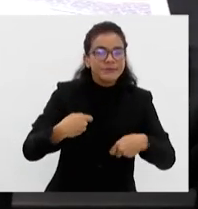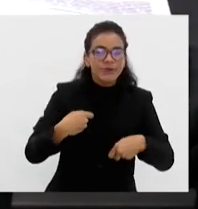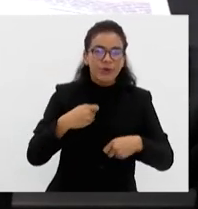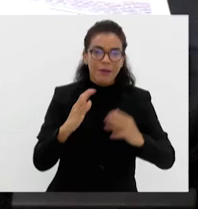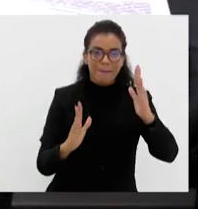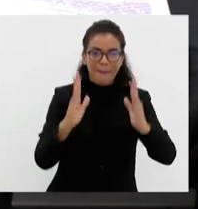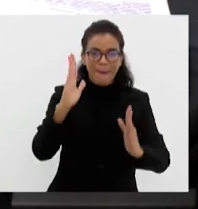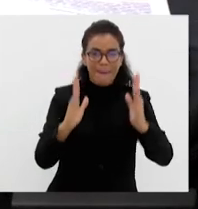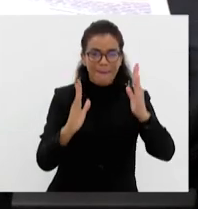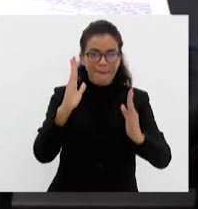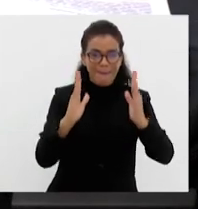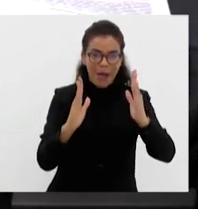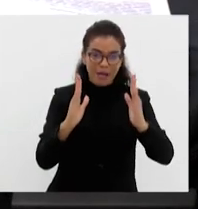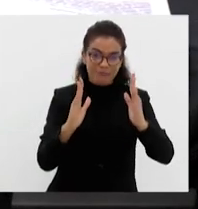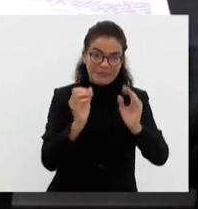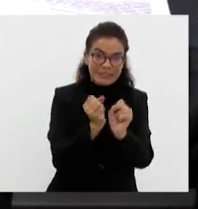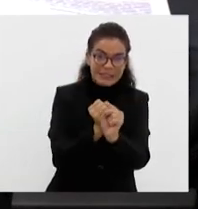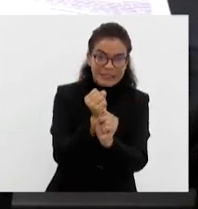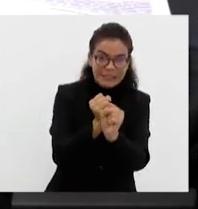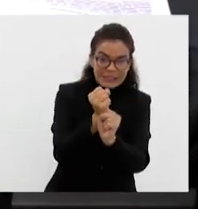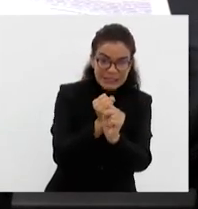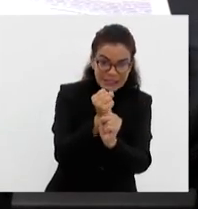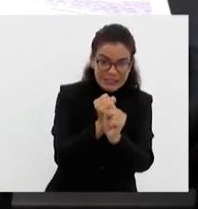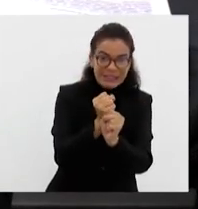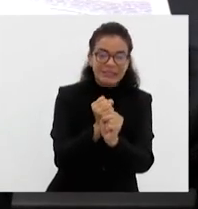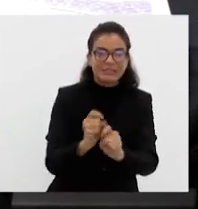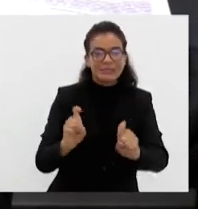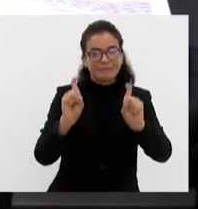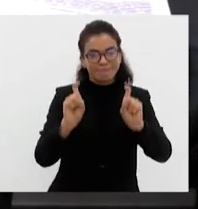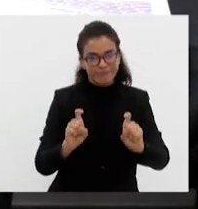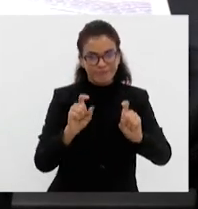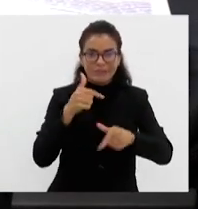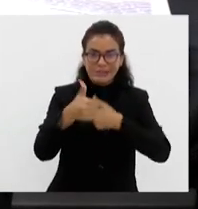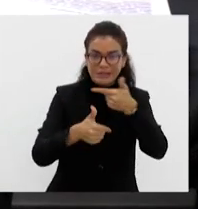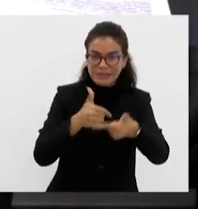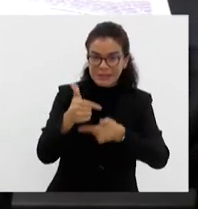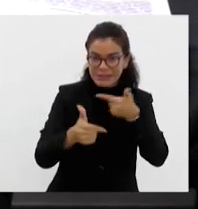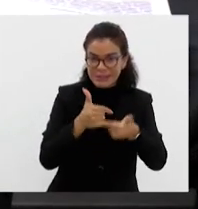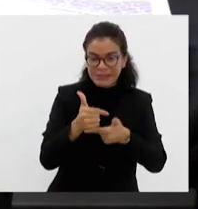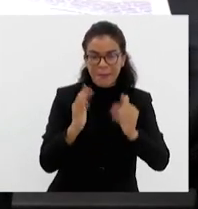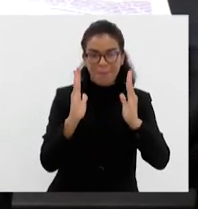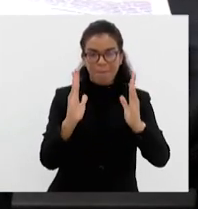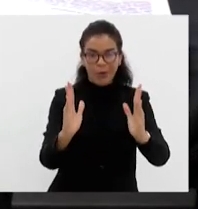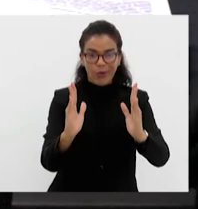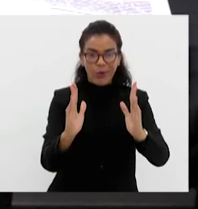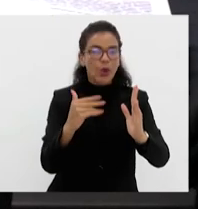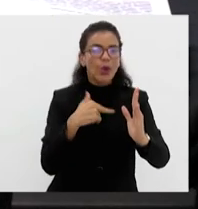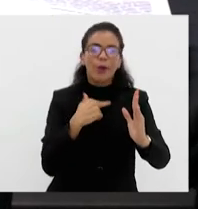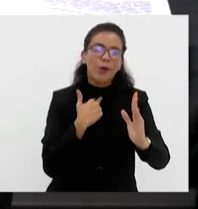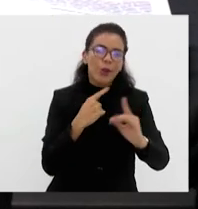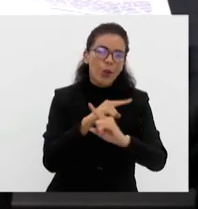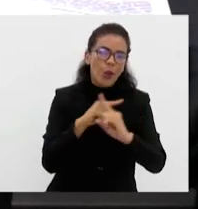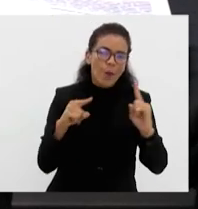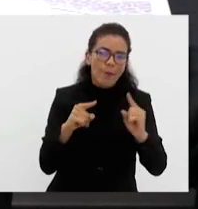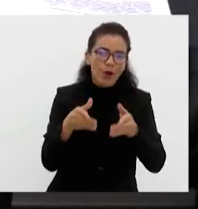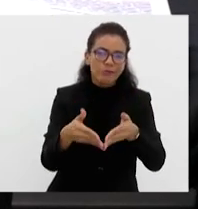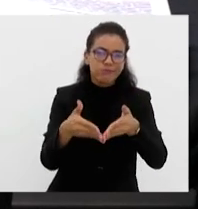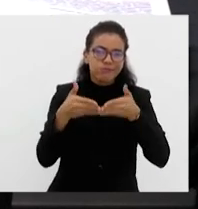determinado. E, se ele tem um mandato com tempo determinado, ele não pode ser suspenso por